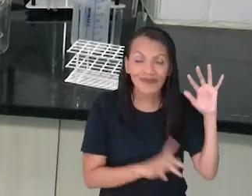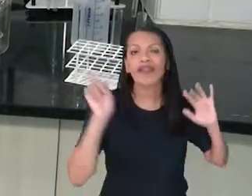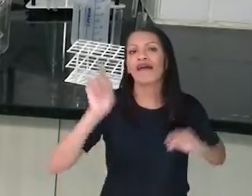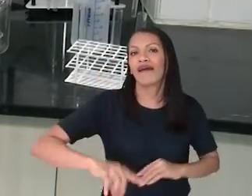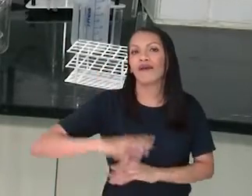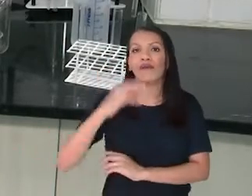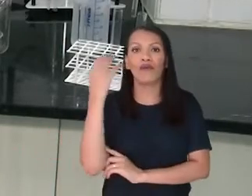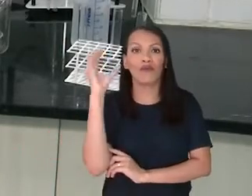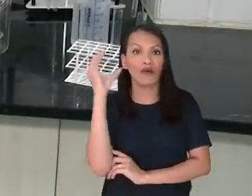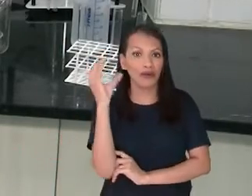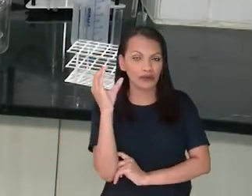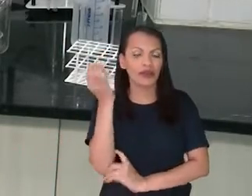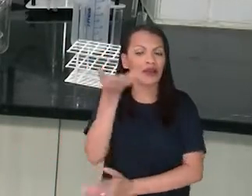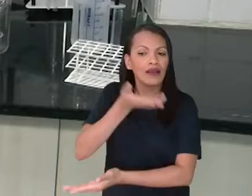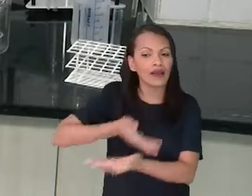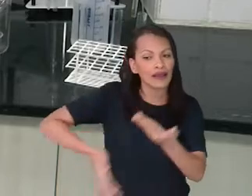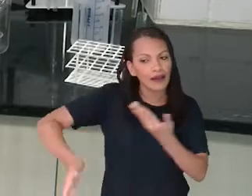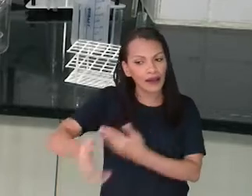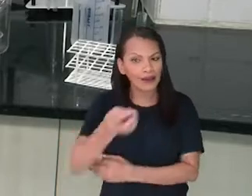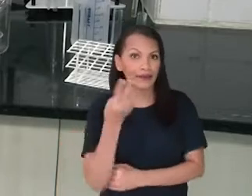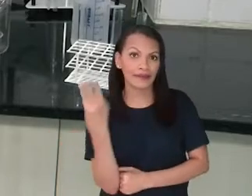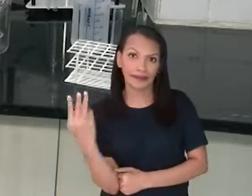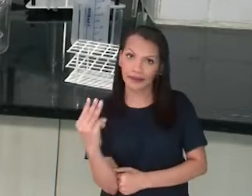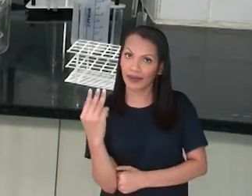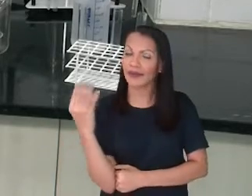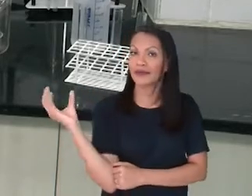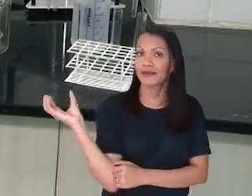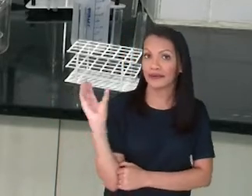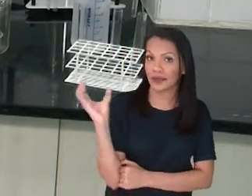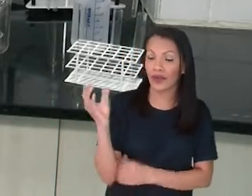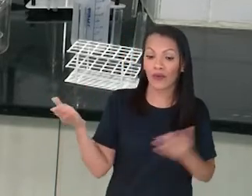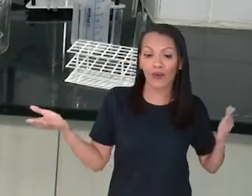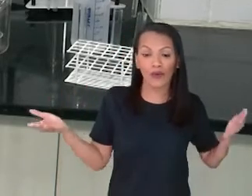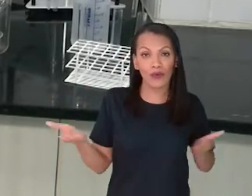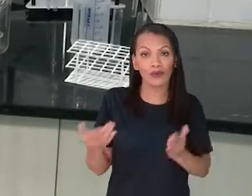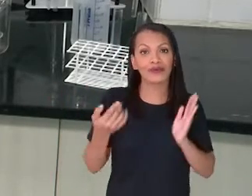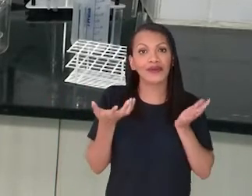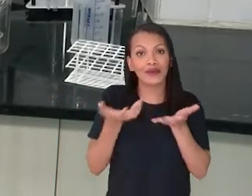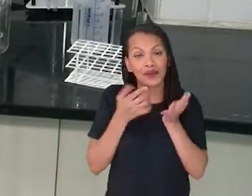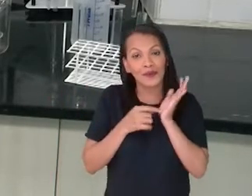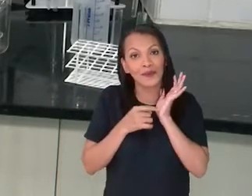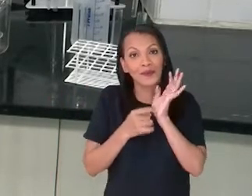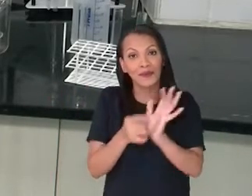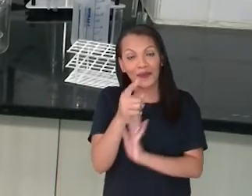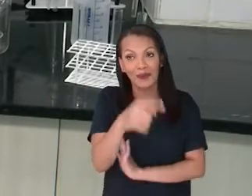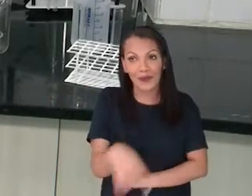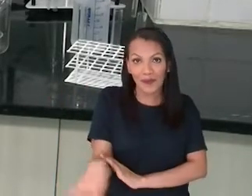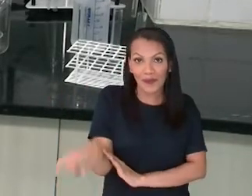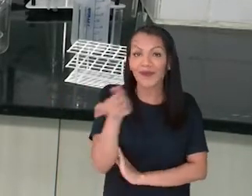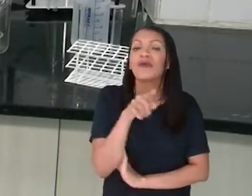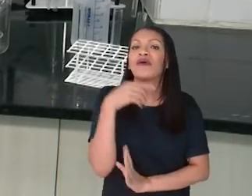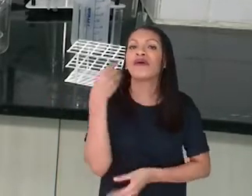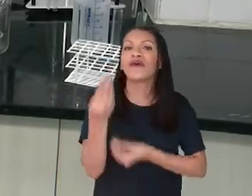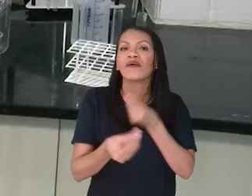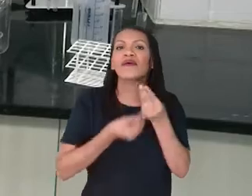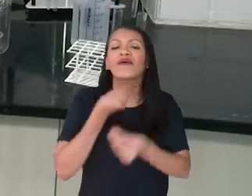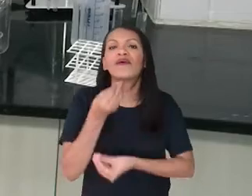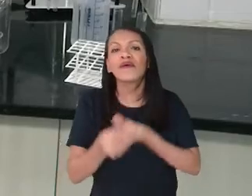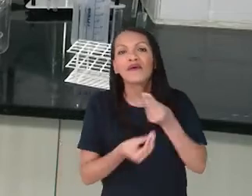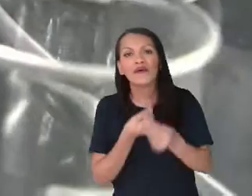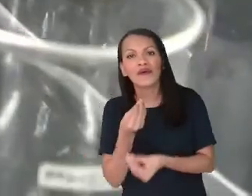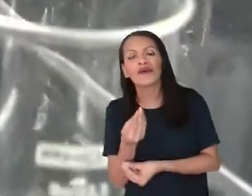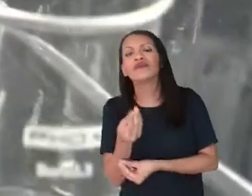da natureza envolve essas três ciências. E hoje eu quero mostrar a vocês um conjunto de instrumentos